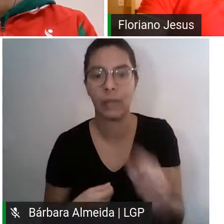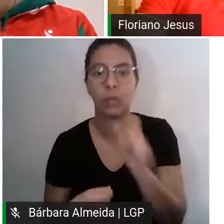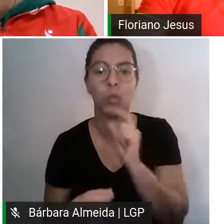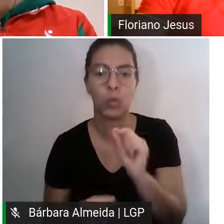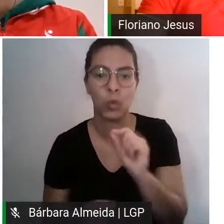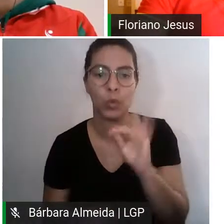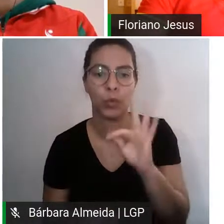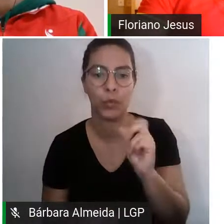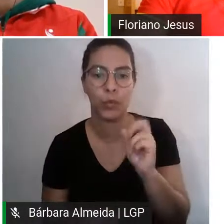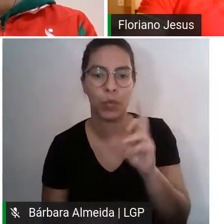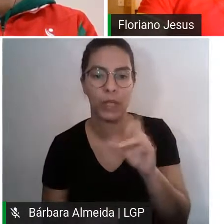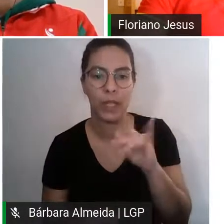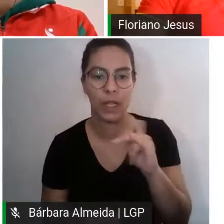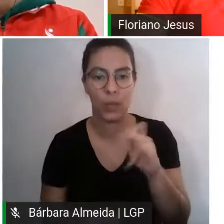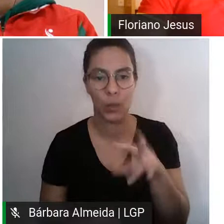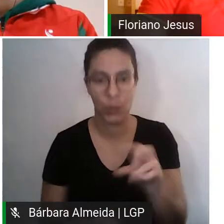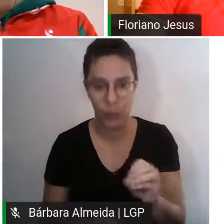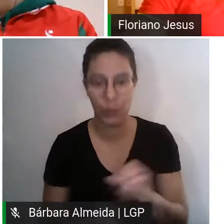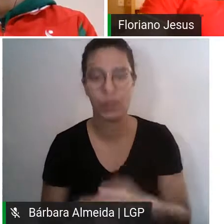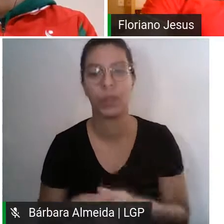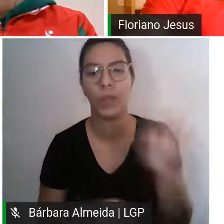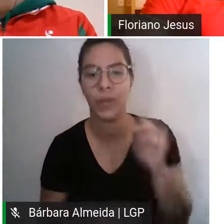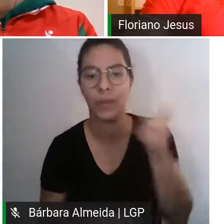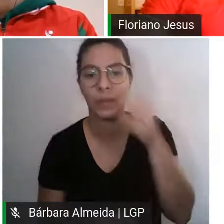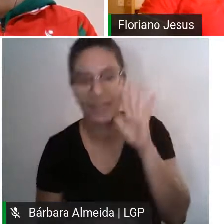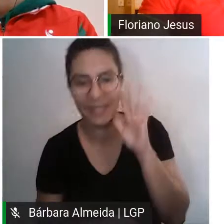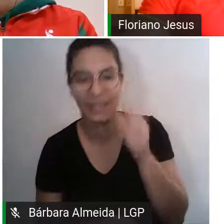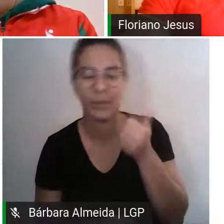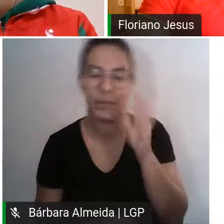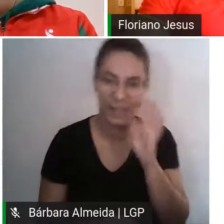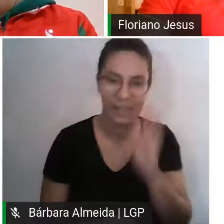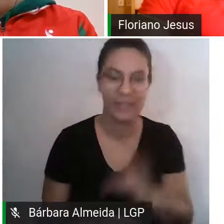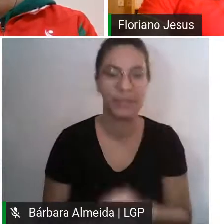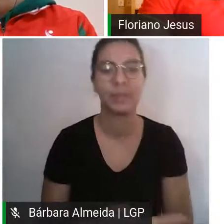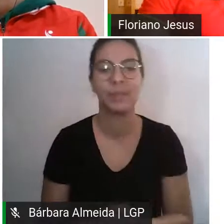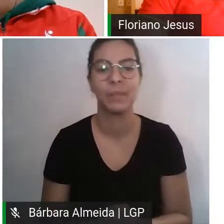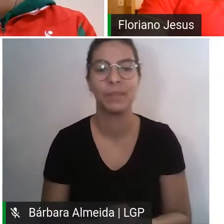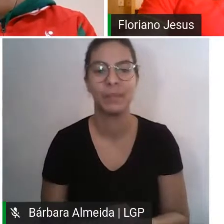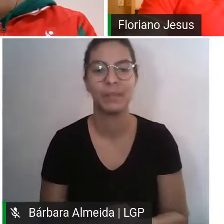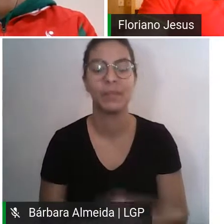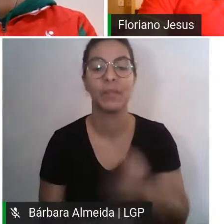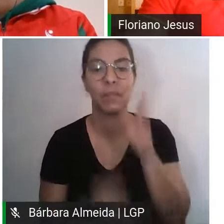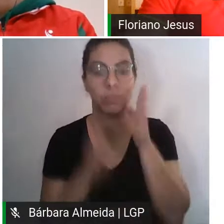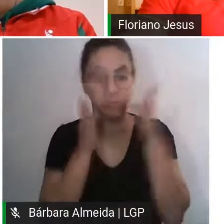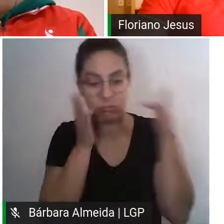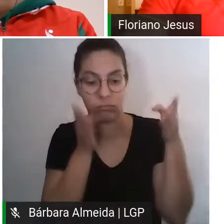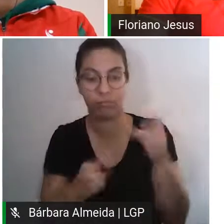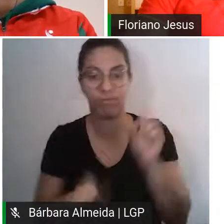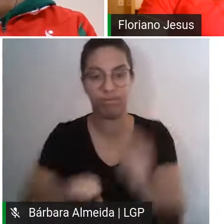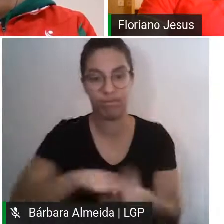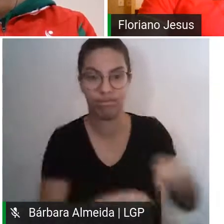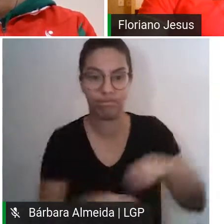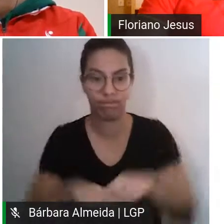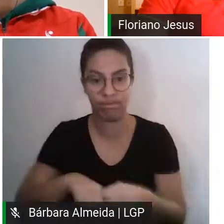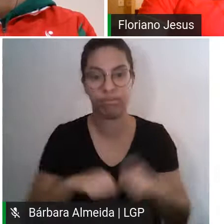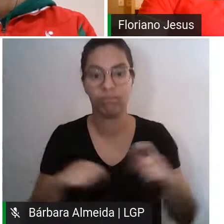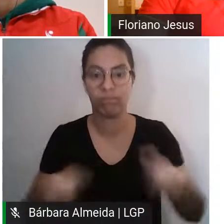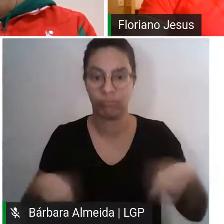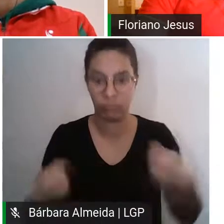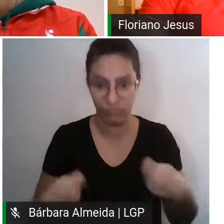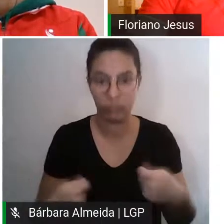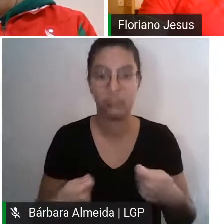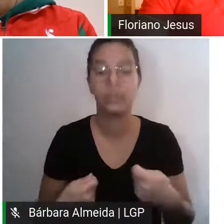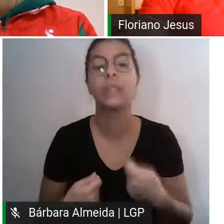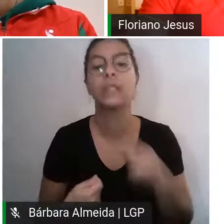Floriano. Olá, boa tarde. Boa tarde. O Floriano dedica-se atualmente à paracanoagem, mas a verdade é que começou o seu percurso